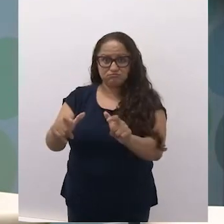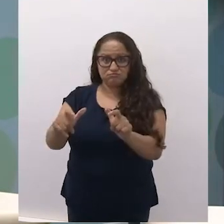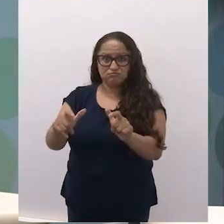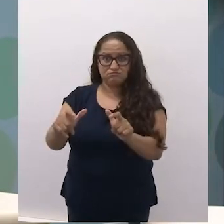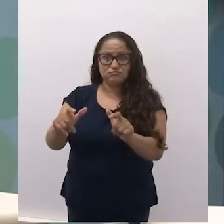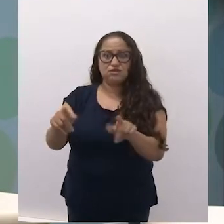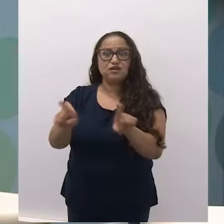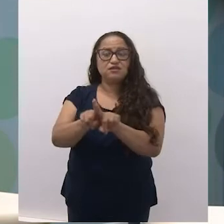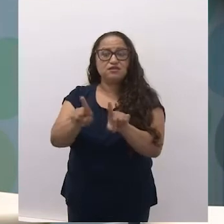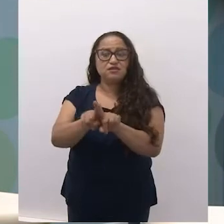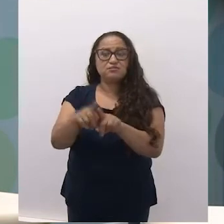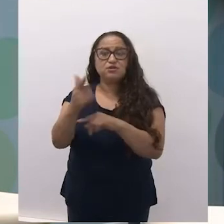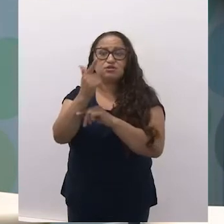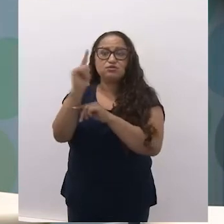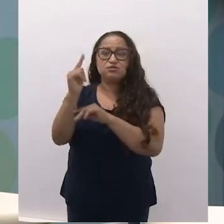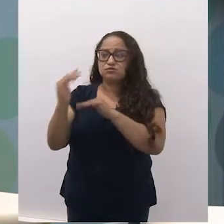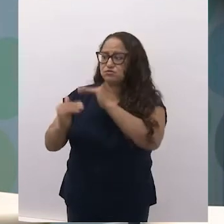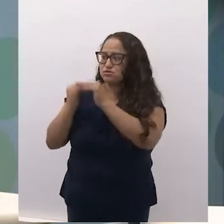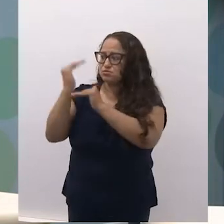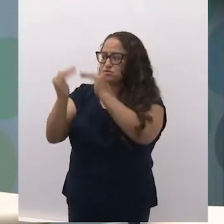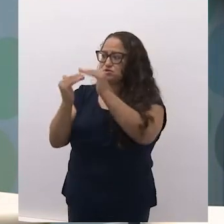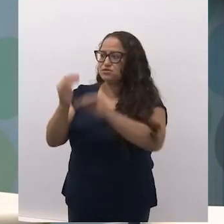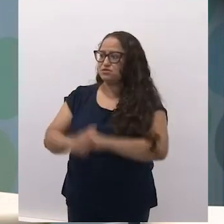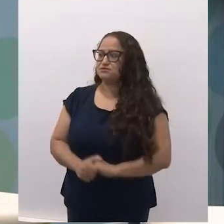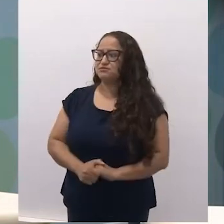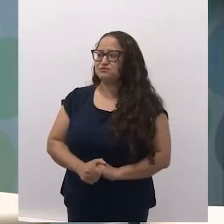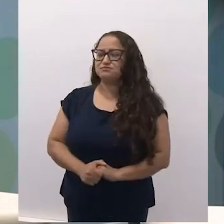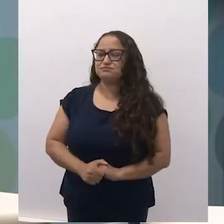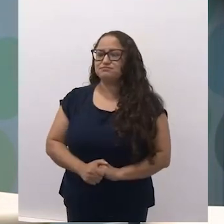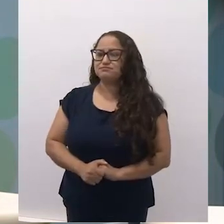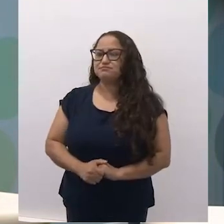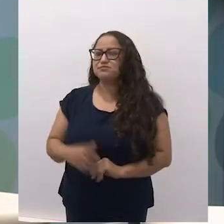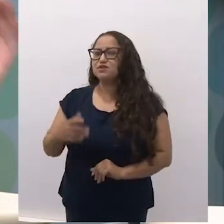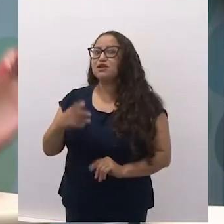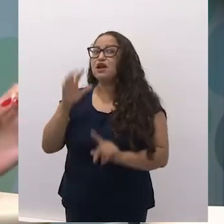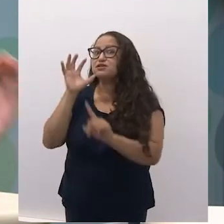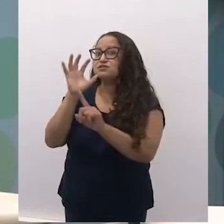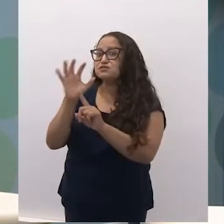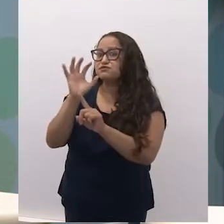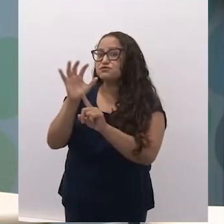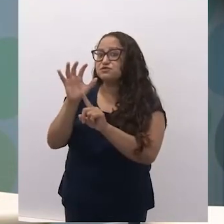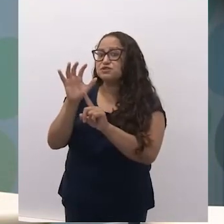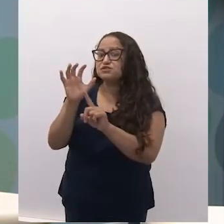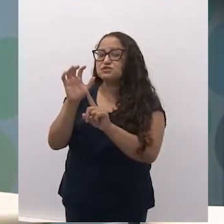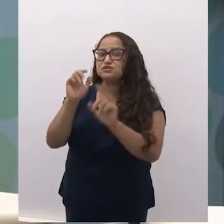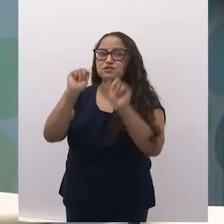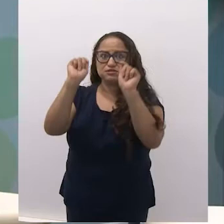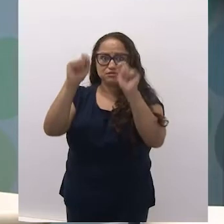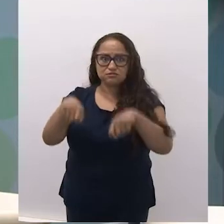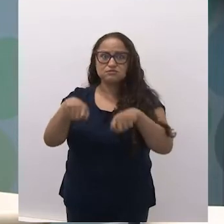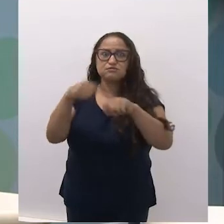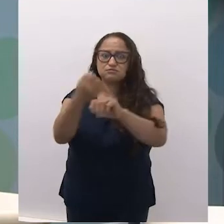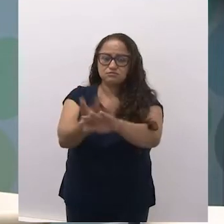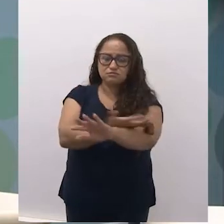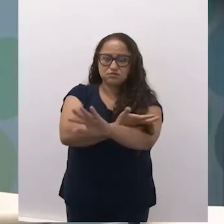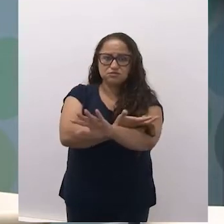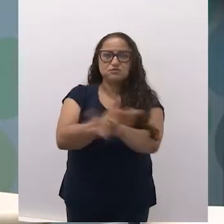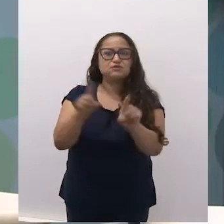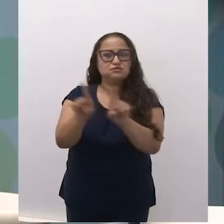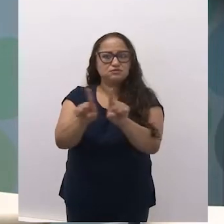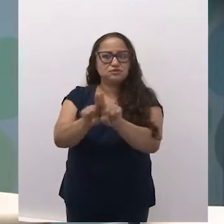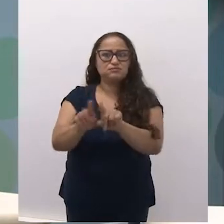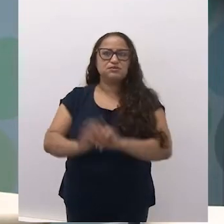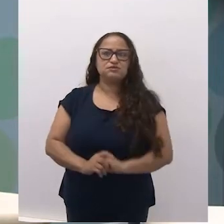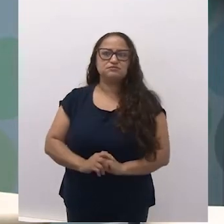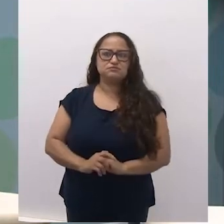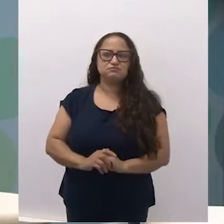seus processos. Mas eu acrescento também, Grazi, com as influências socioemocionais também, que